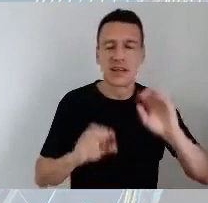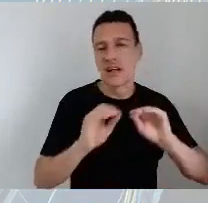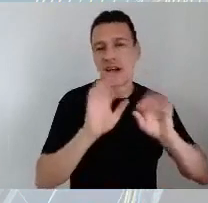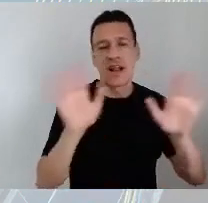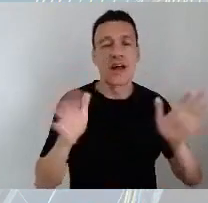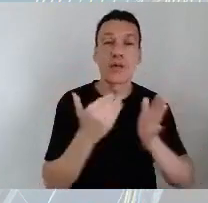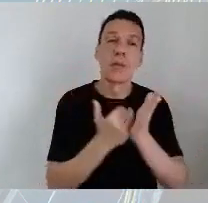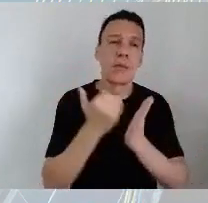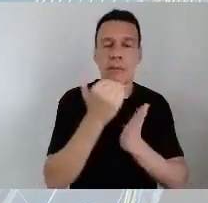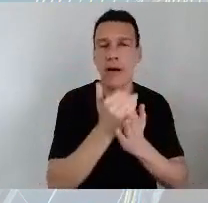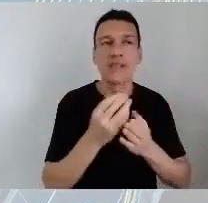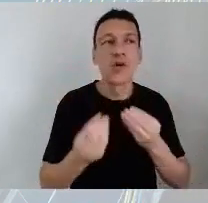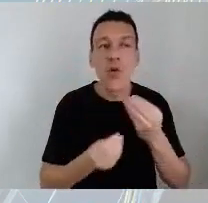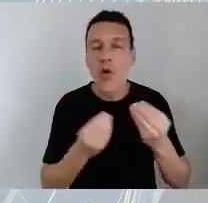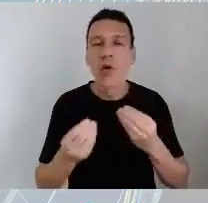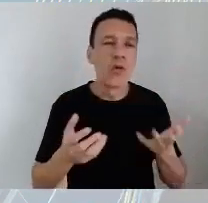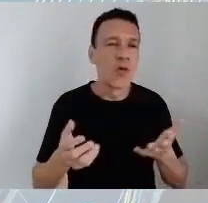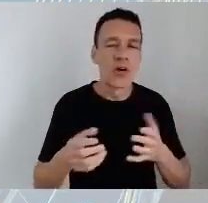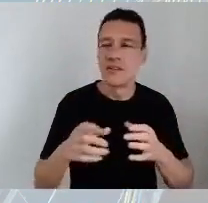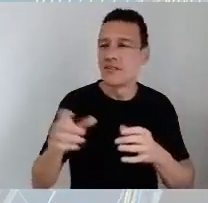se comportando diante